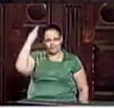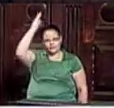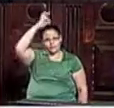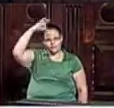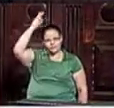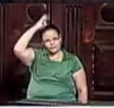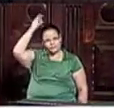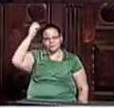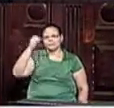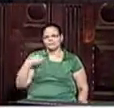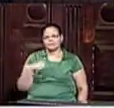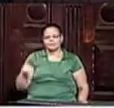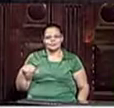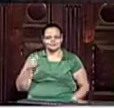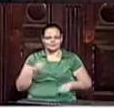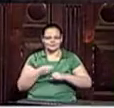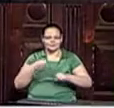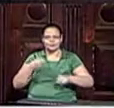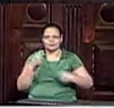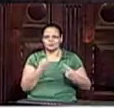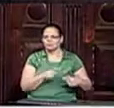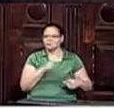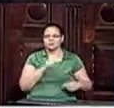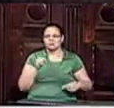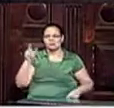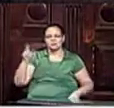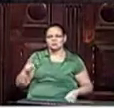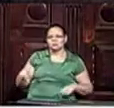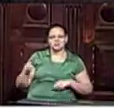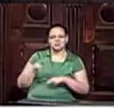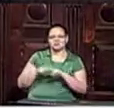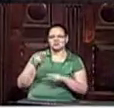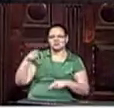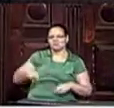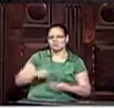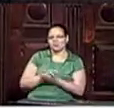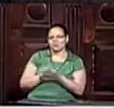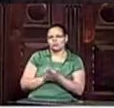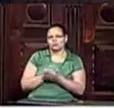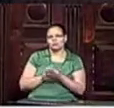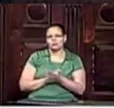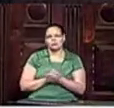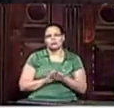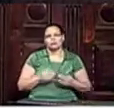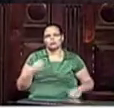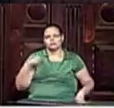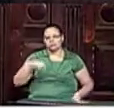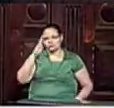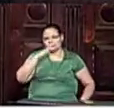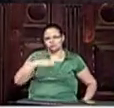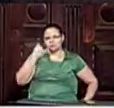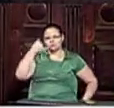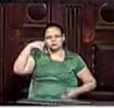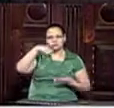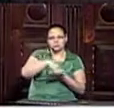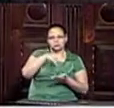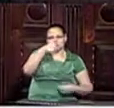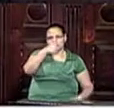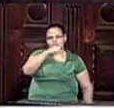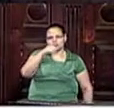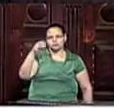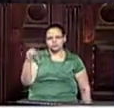presidente, nunca foram punidos. No Brasil, o Disque 100 e o